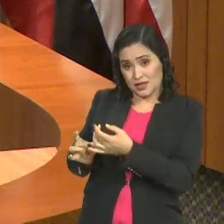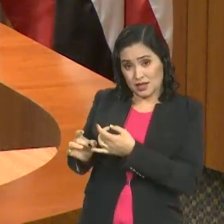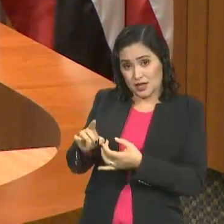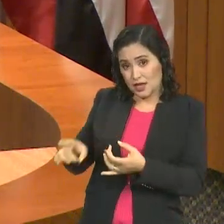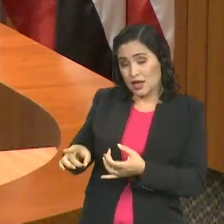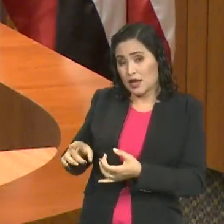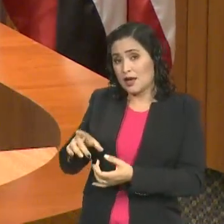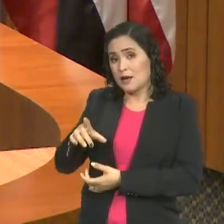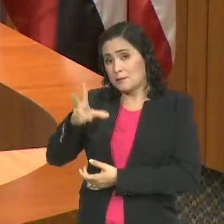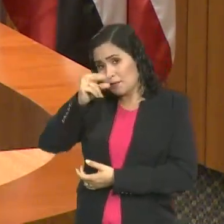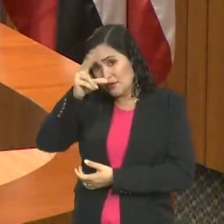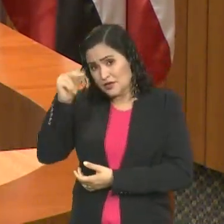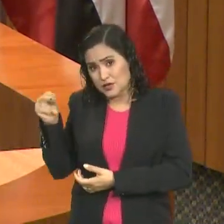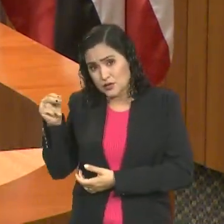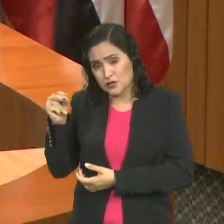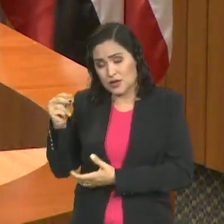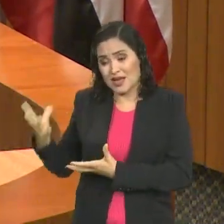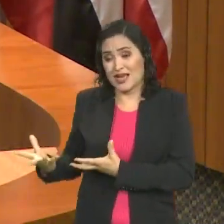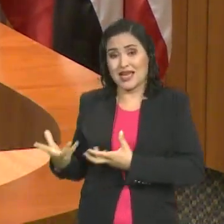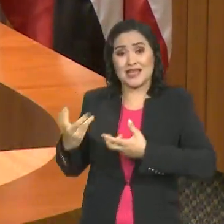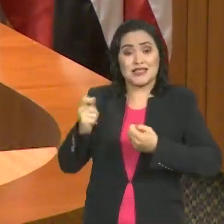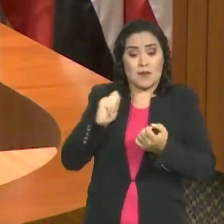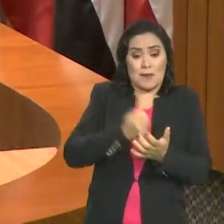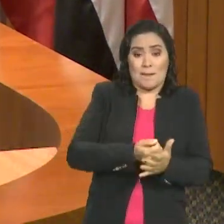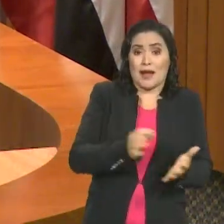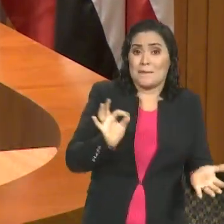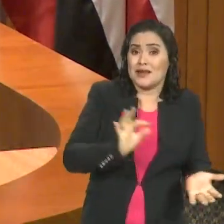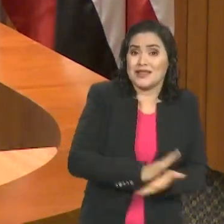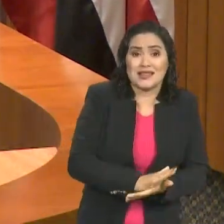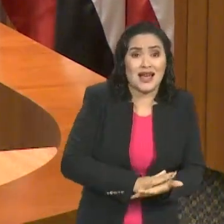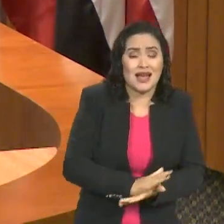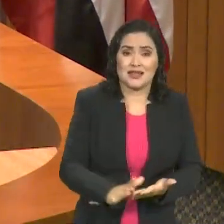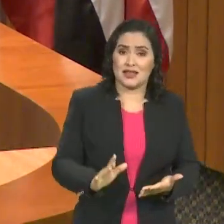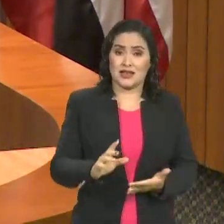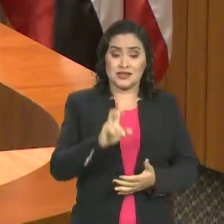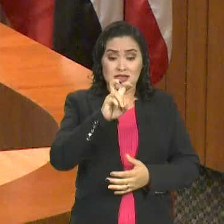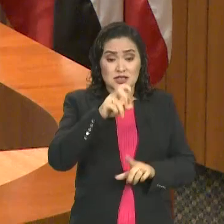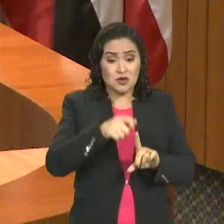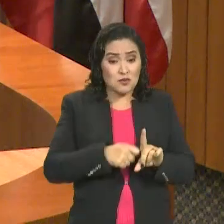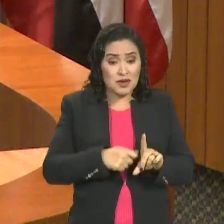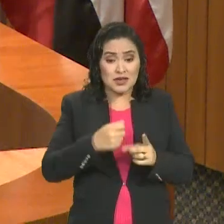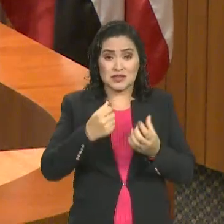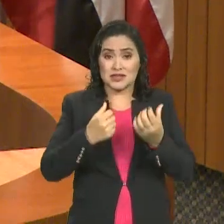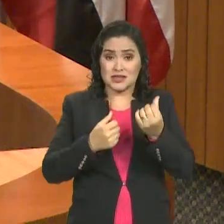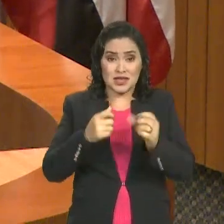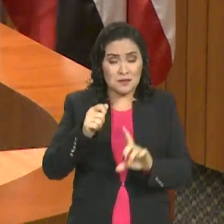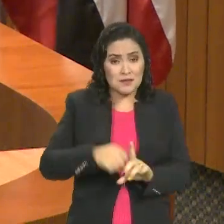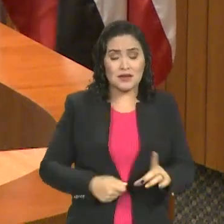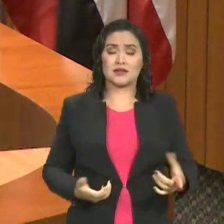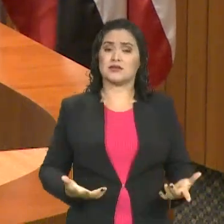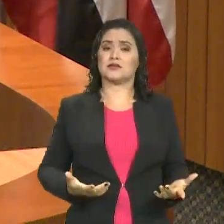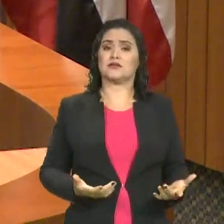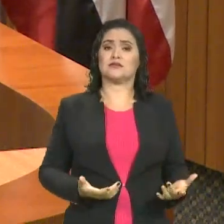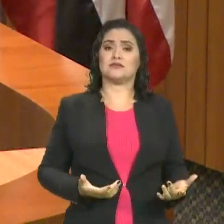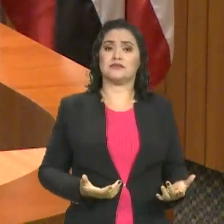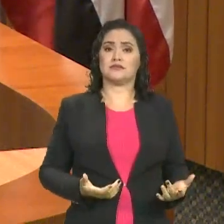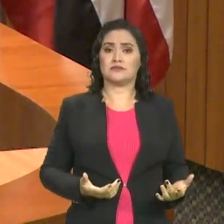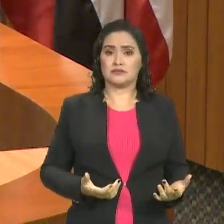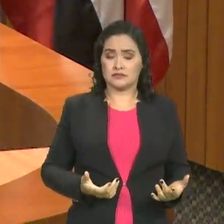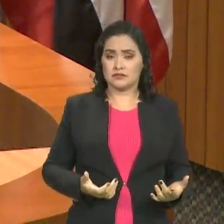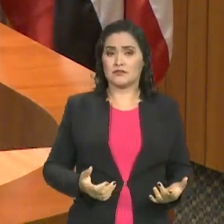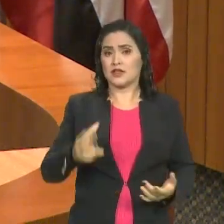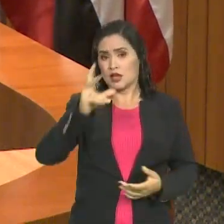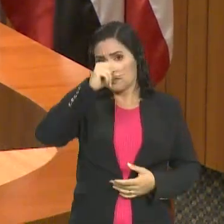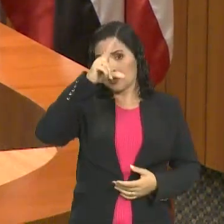seco, 5, 6 meses, 1 ano, sem receber. Capital de giro, ó, pulverizado. É o prefeito